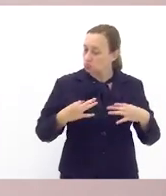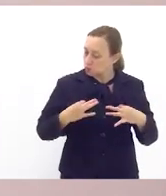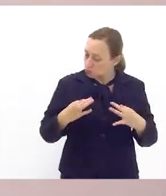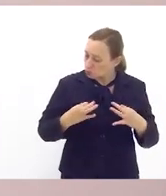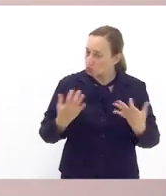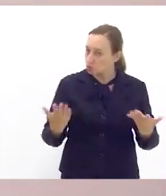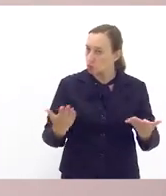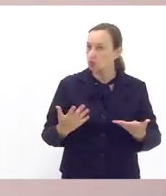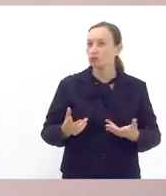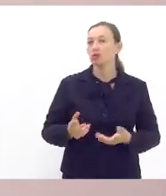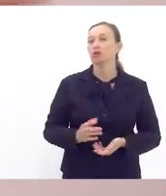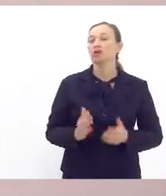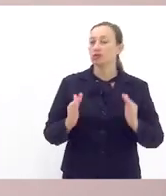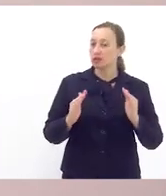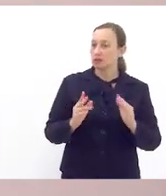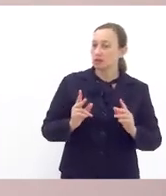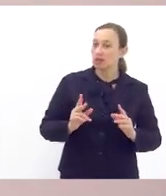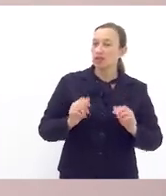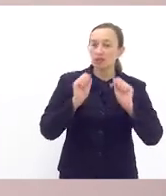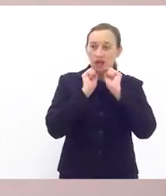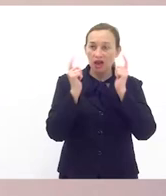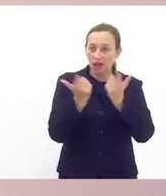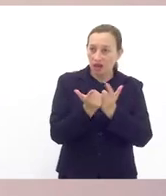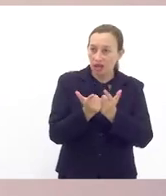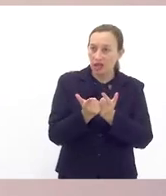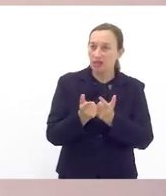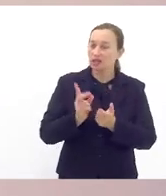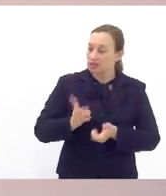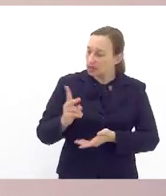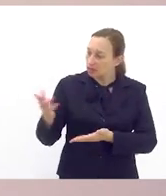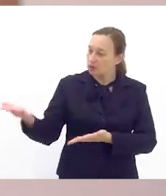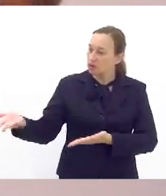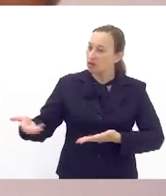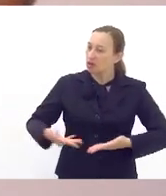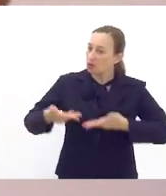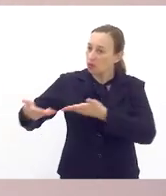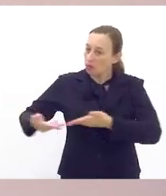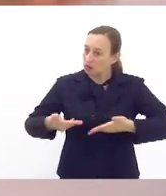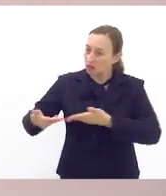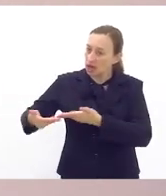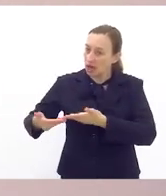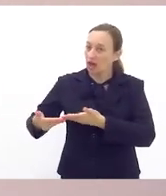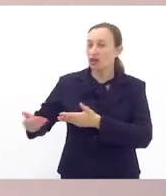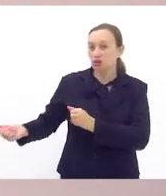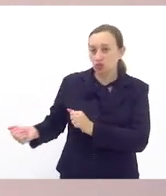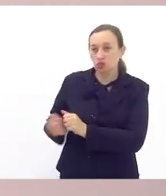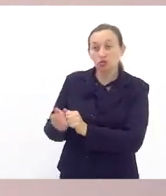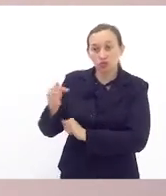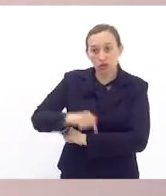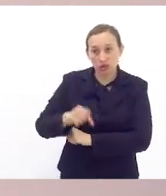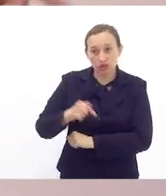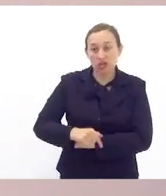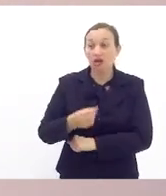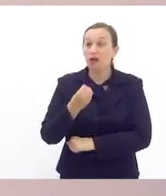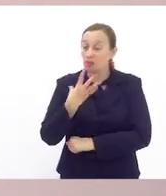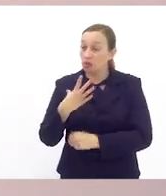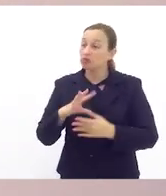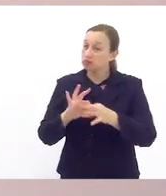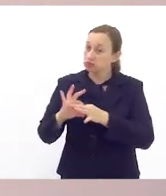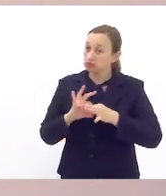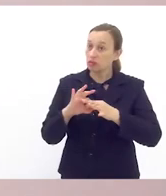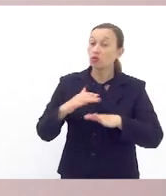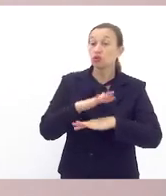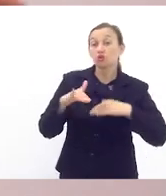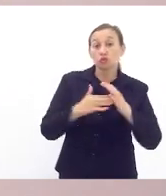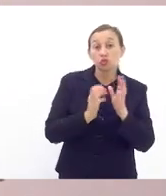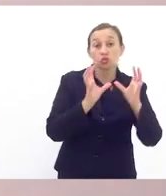de estarmos na casa tantas vezes quando forem necessária extremamente positiva essa união de todas as